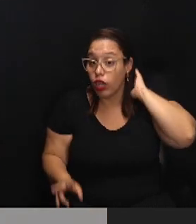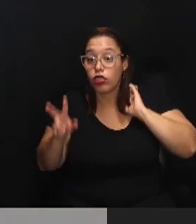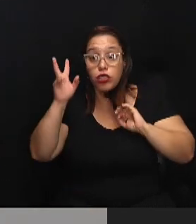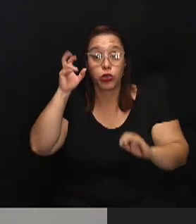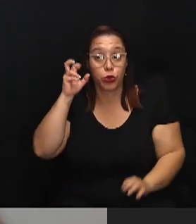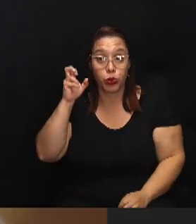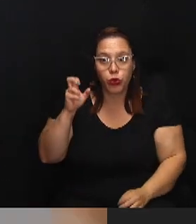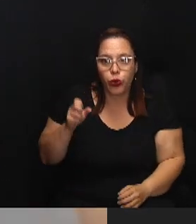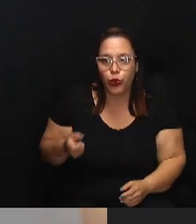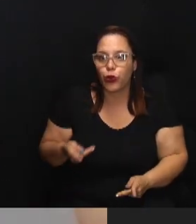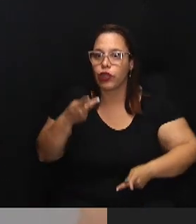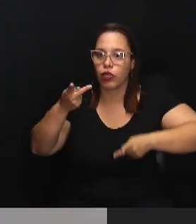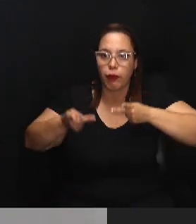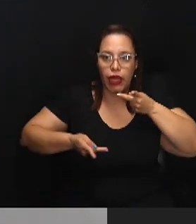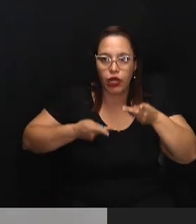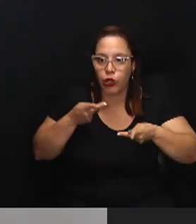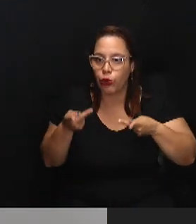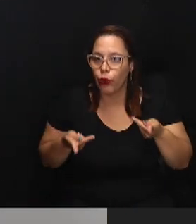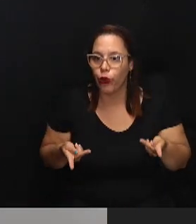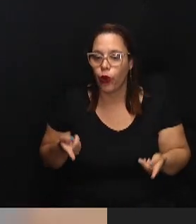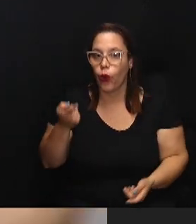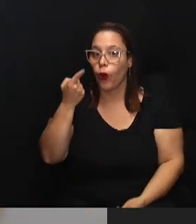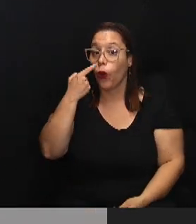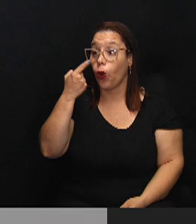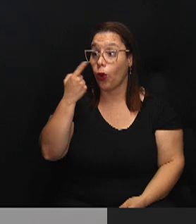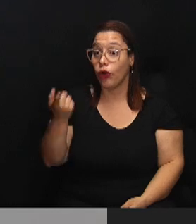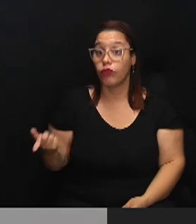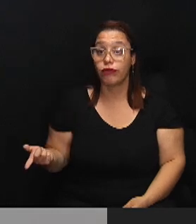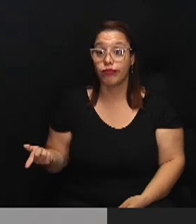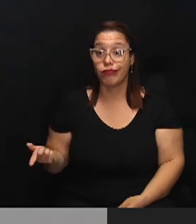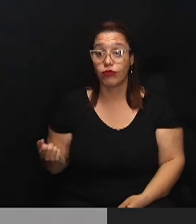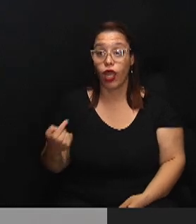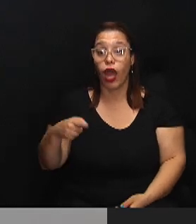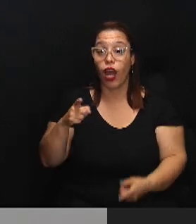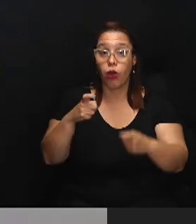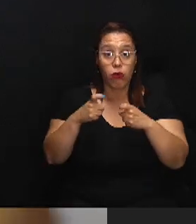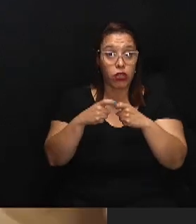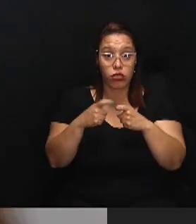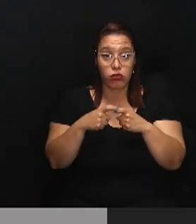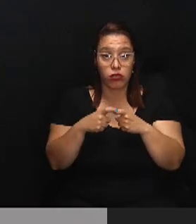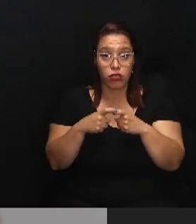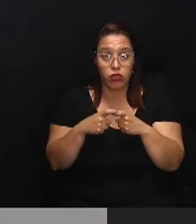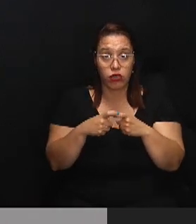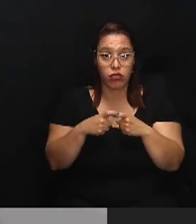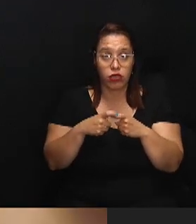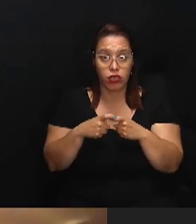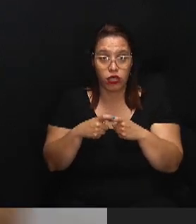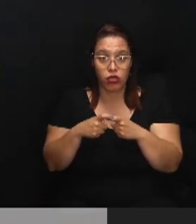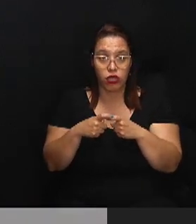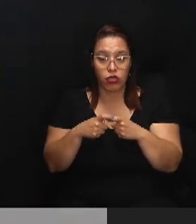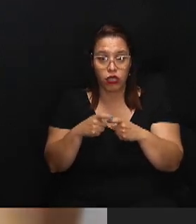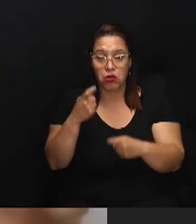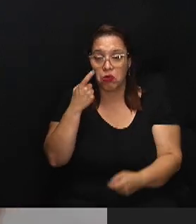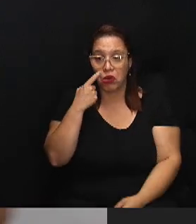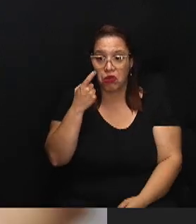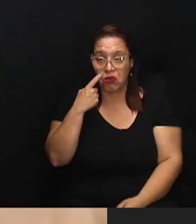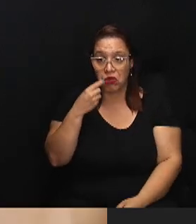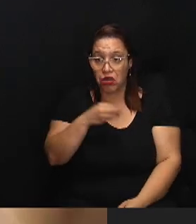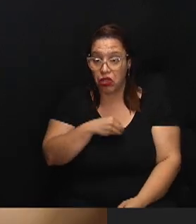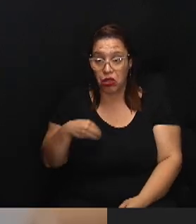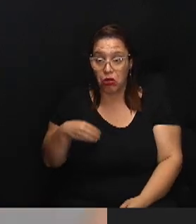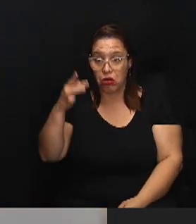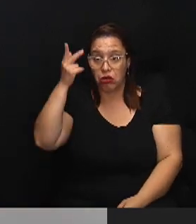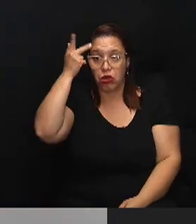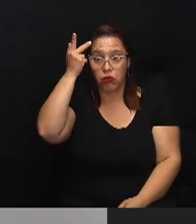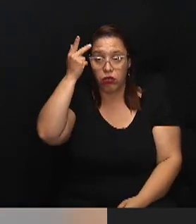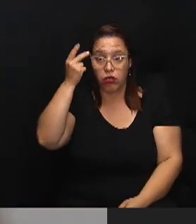casos, assim, eu escuto olha, fui ao médico, né, para ele ver, examinar